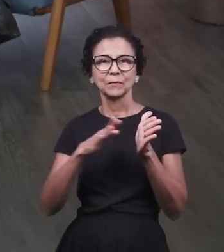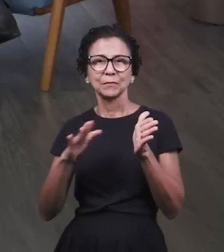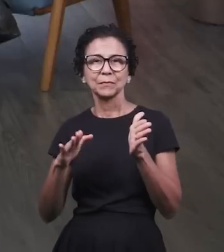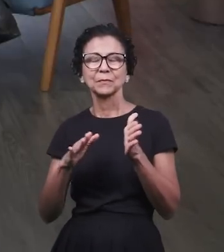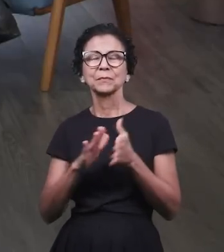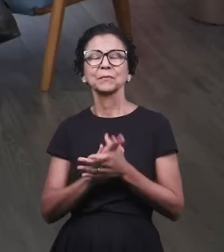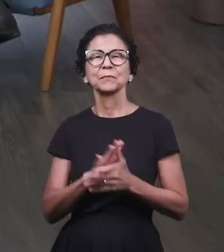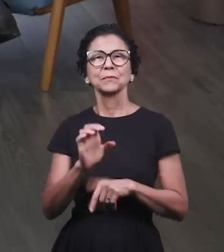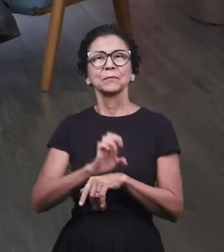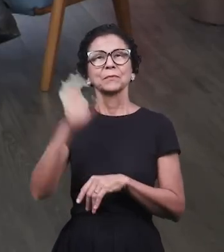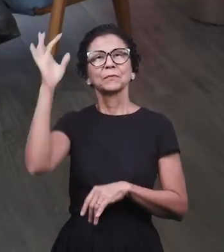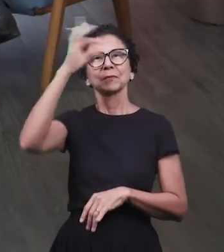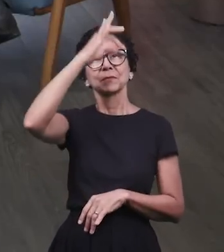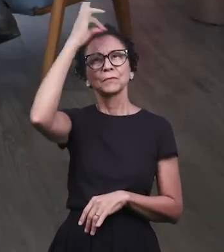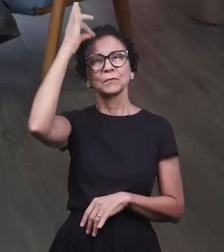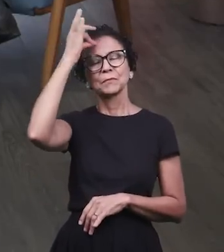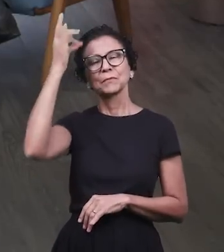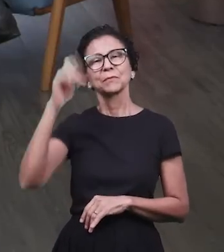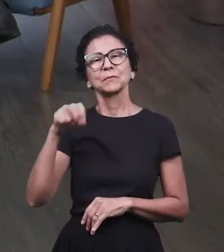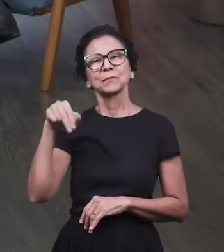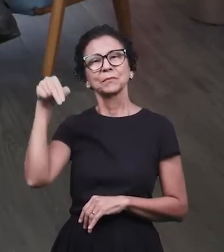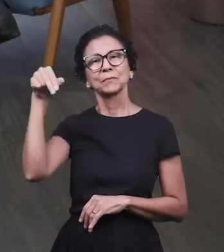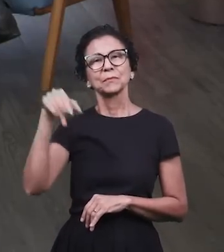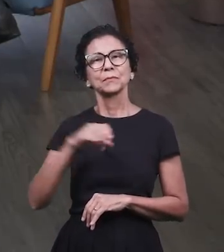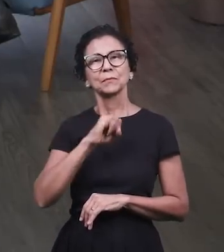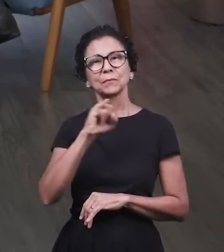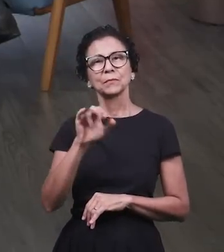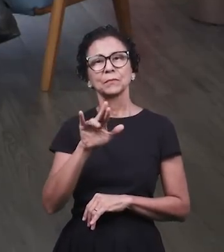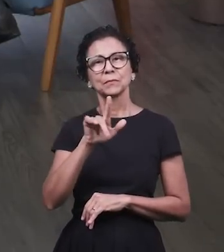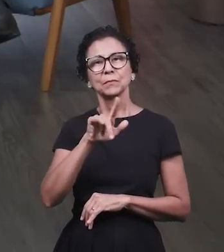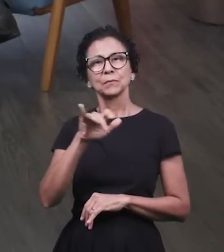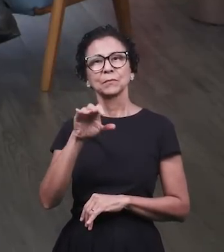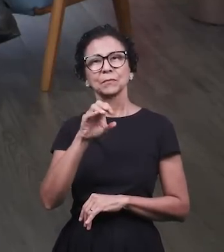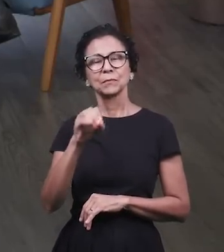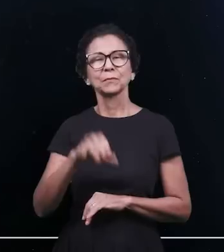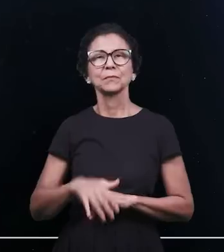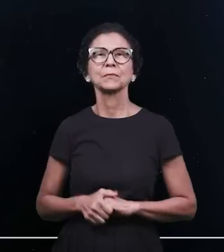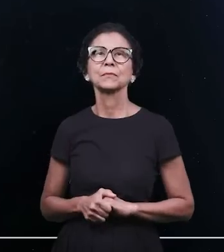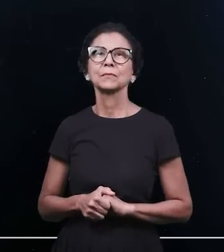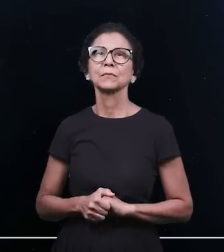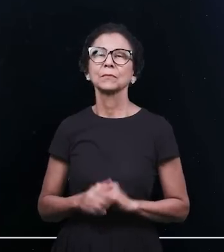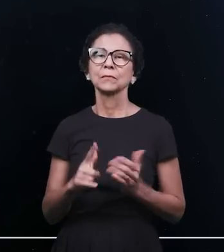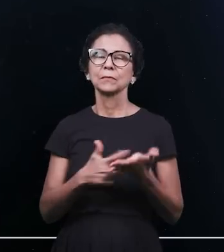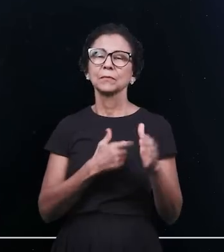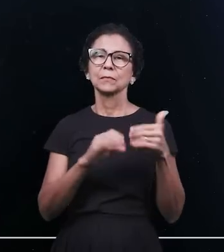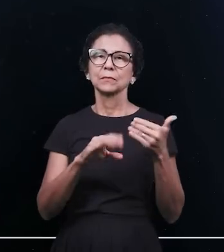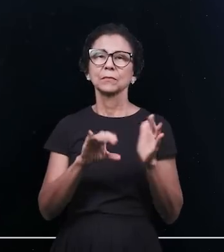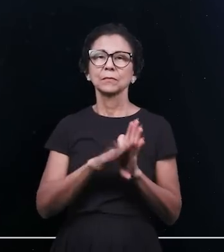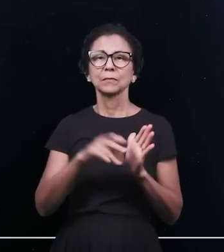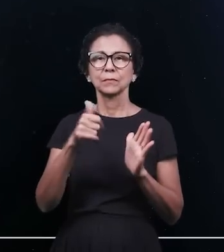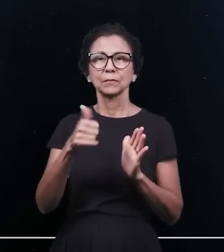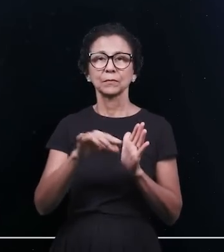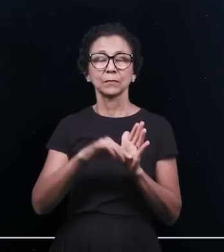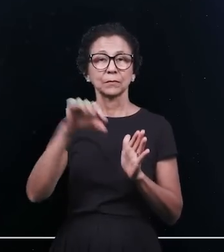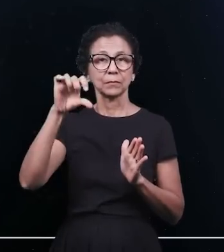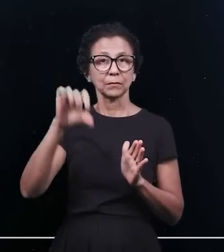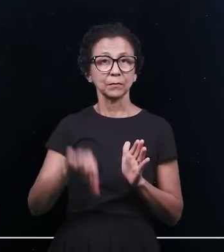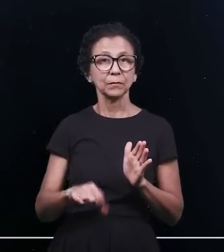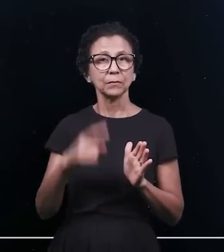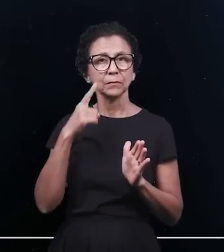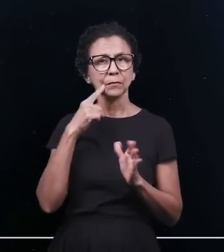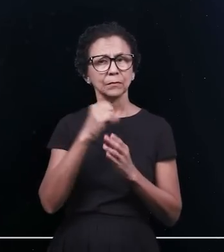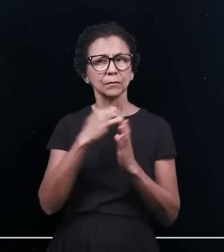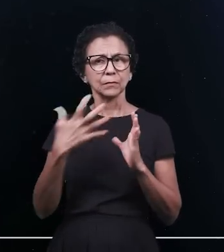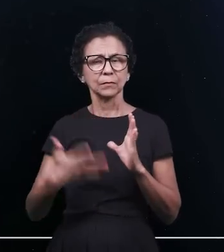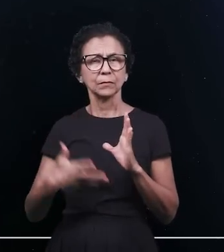São Mateus, aqui no norte do estado, e quem mandou foi Júlio Lima. Júlio diz o seguinte: em Cantares 1:9, uma das